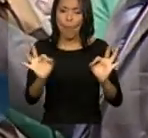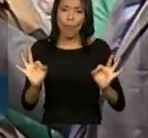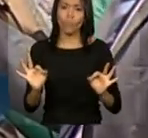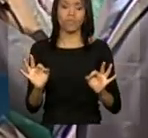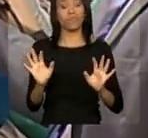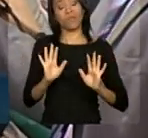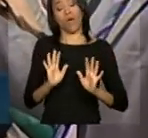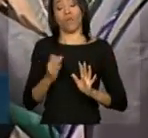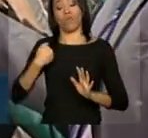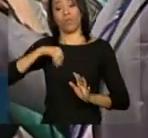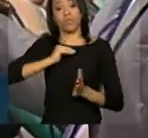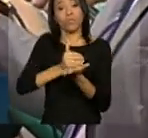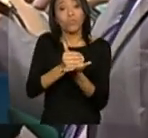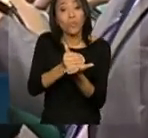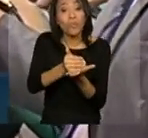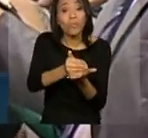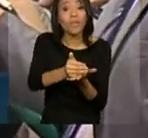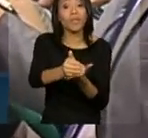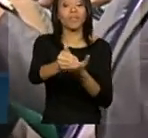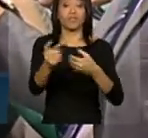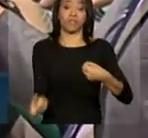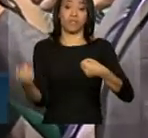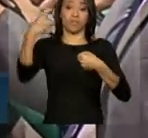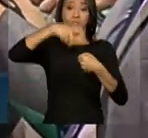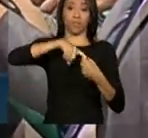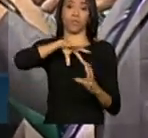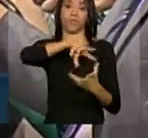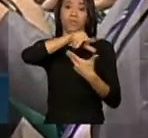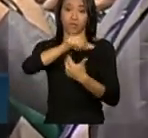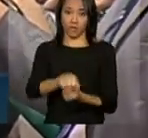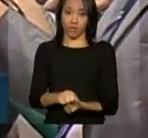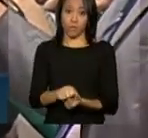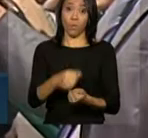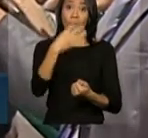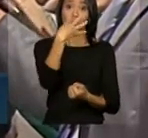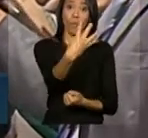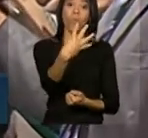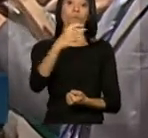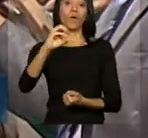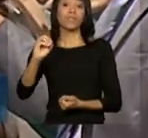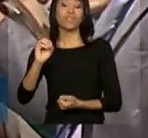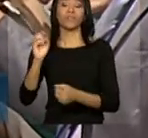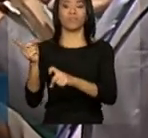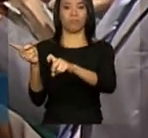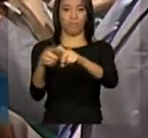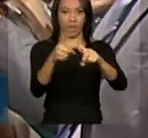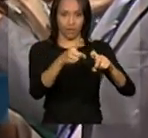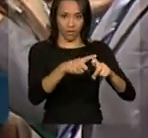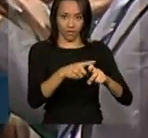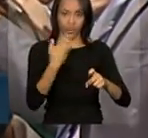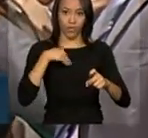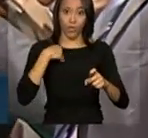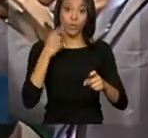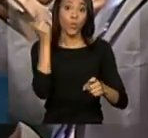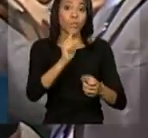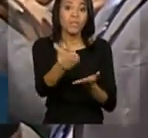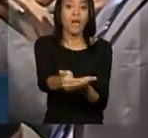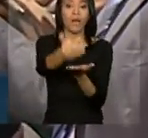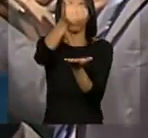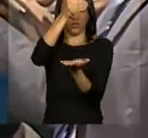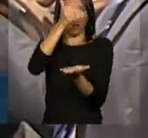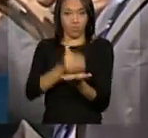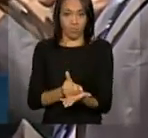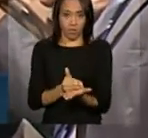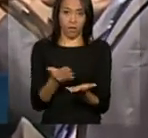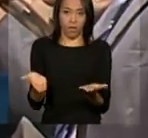no começo da cooperação internacional são 400 médicos que nós conseguimos antecipar agora para o mês